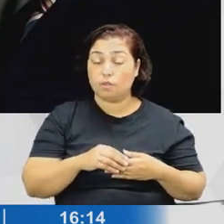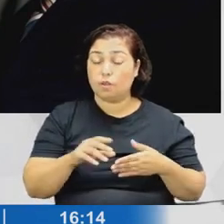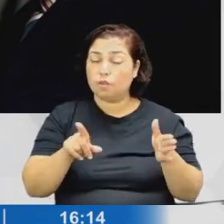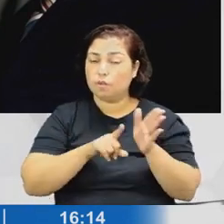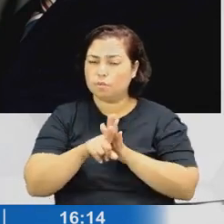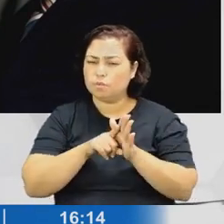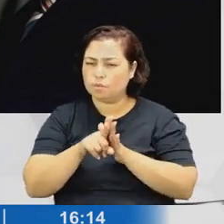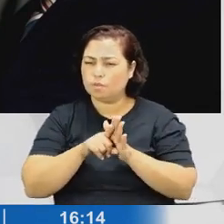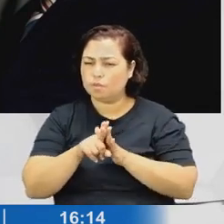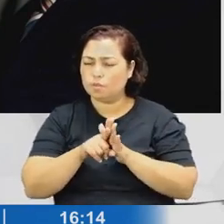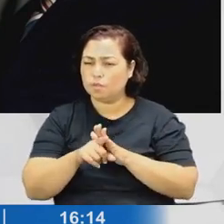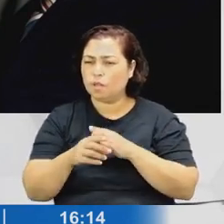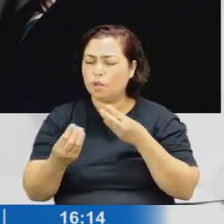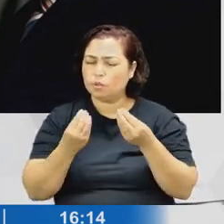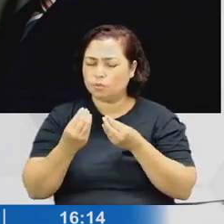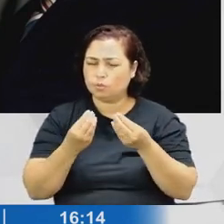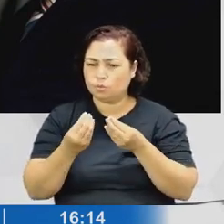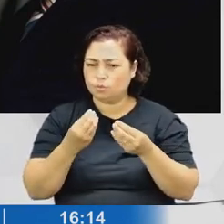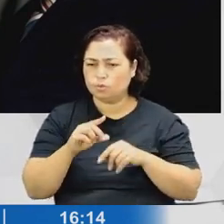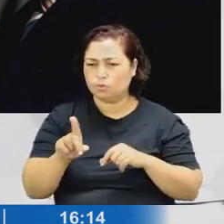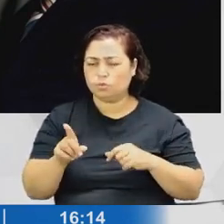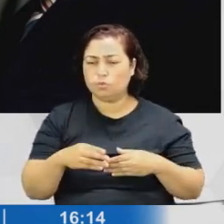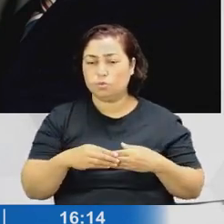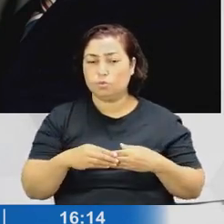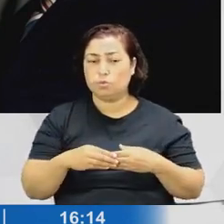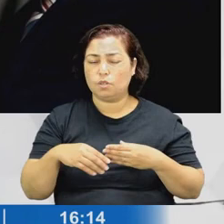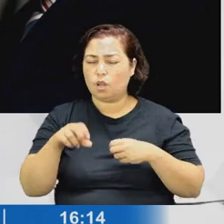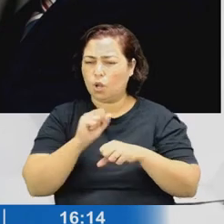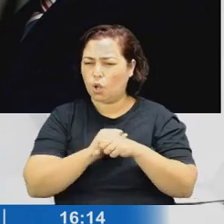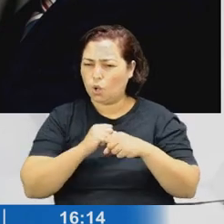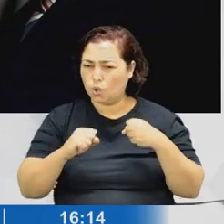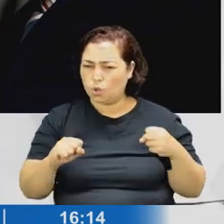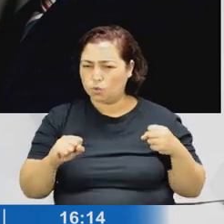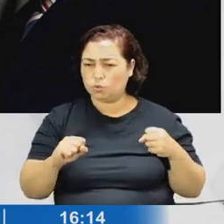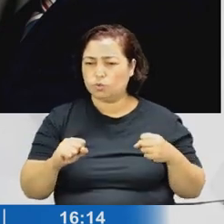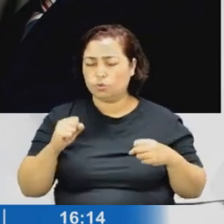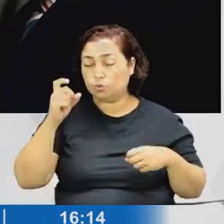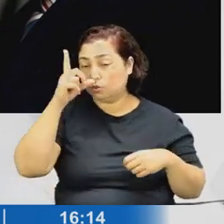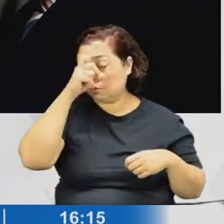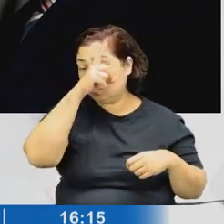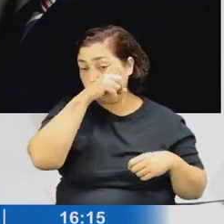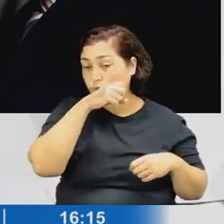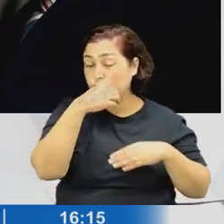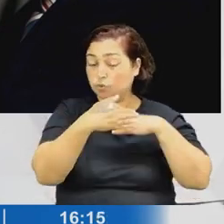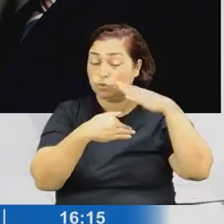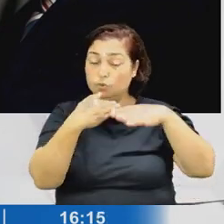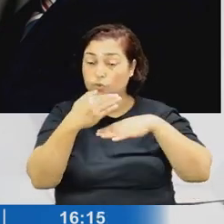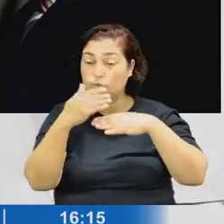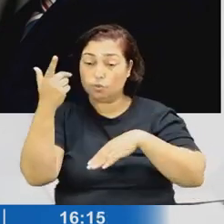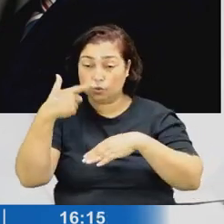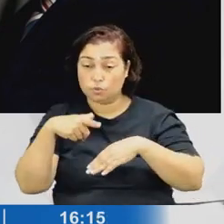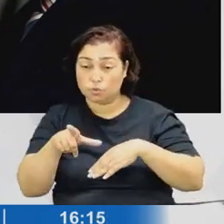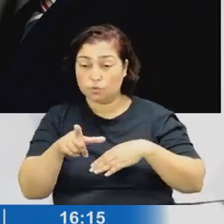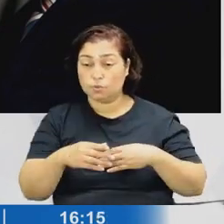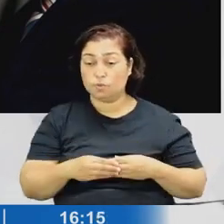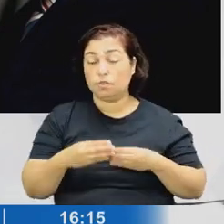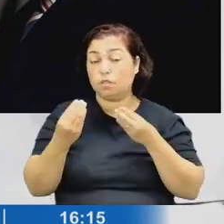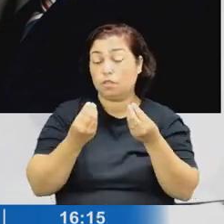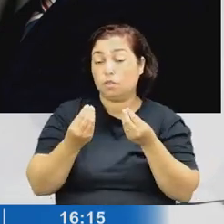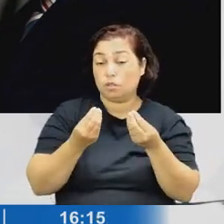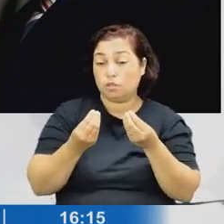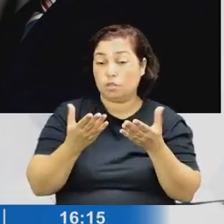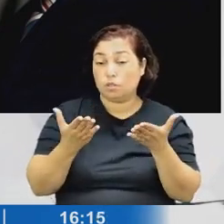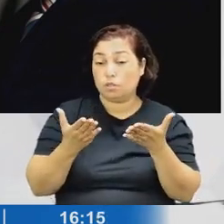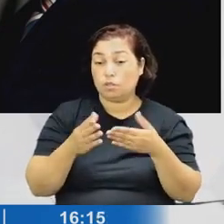depois para você voltar Arrebenta a corda e aí para reconstruir a reputação que a gente tava falando como é que